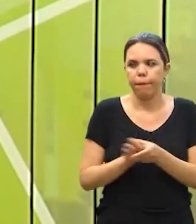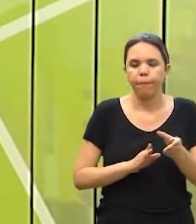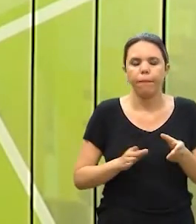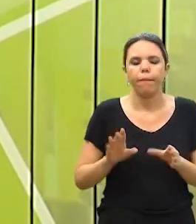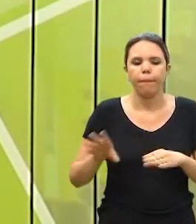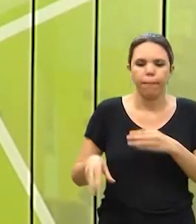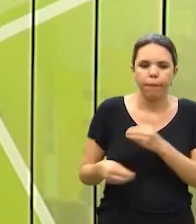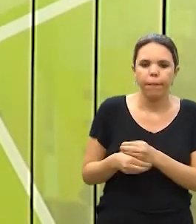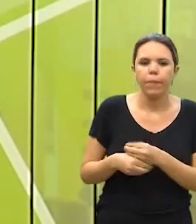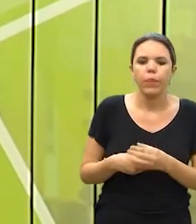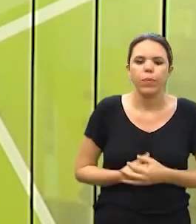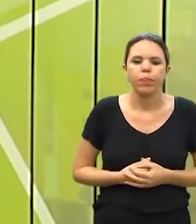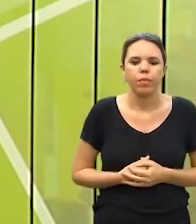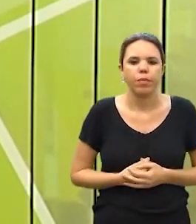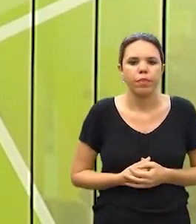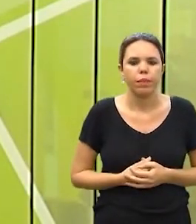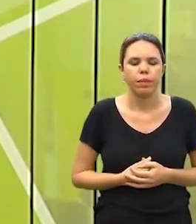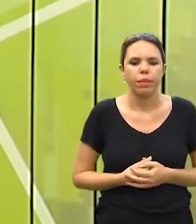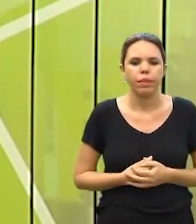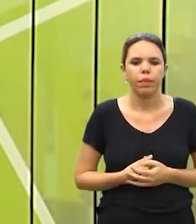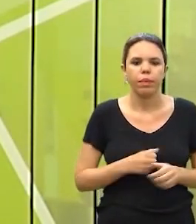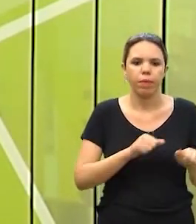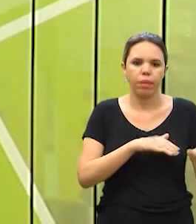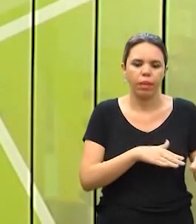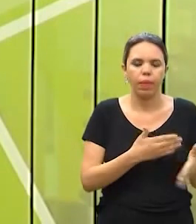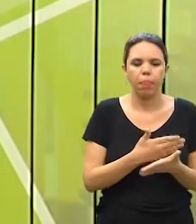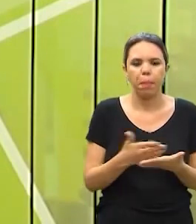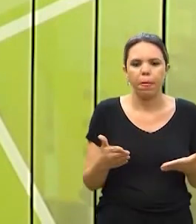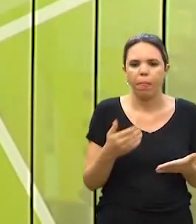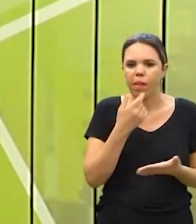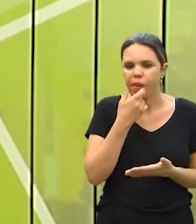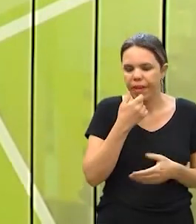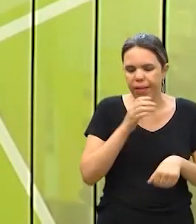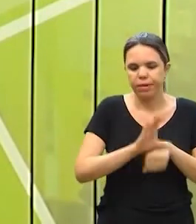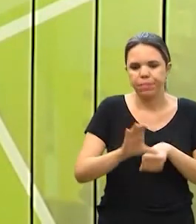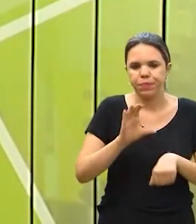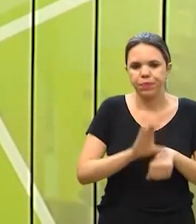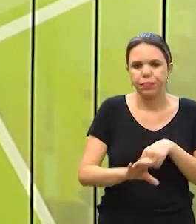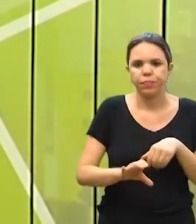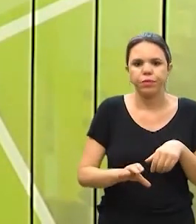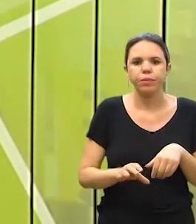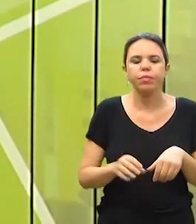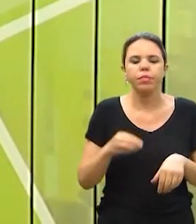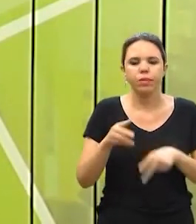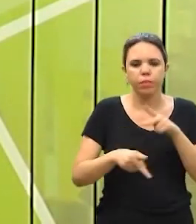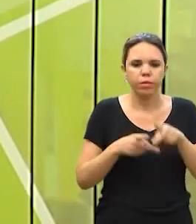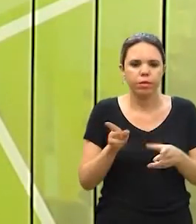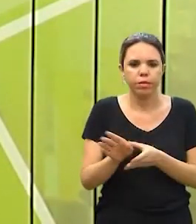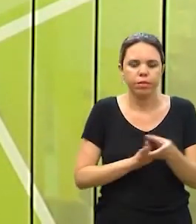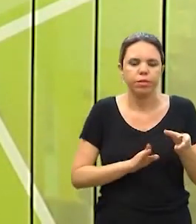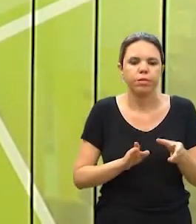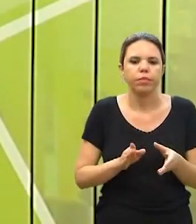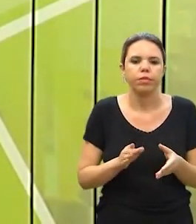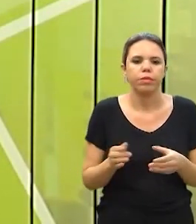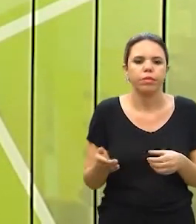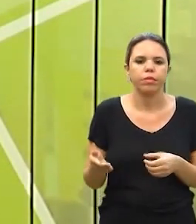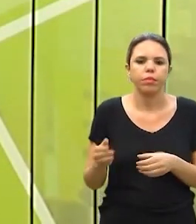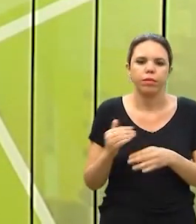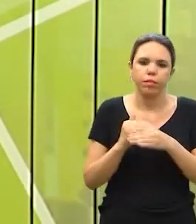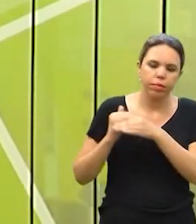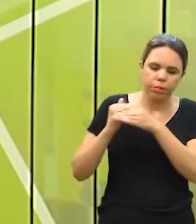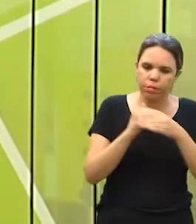se atualizarem, Ângela? Inclusive, em setembro, começou um curso para os membros do Conselho, que é de nivelamento